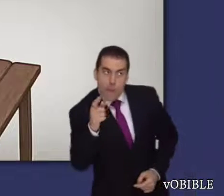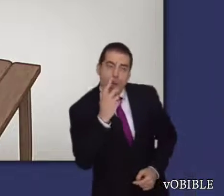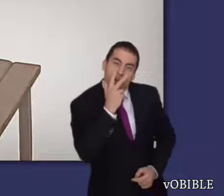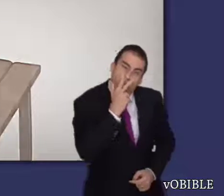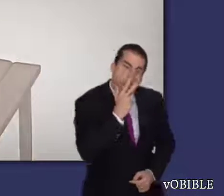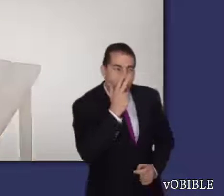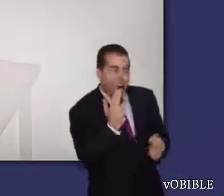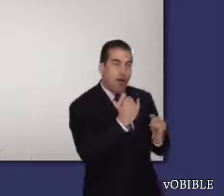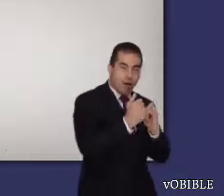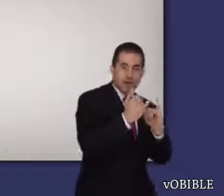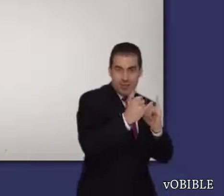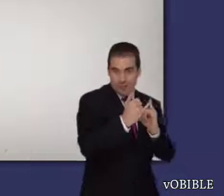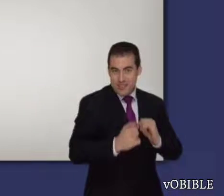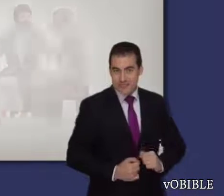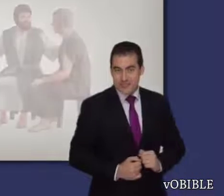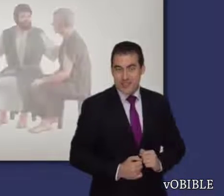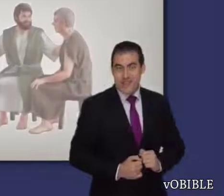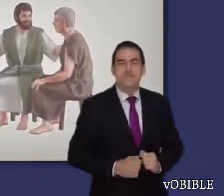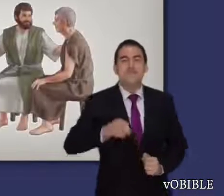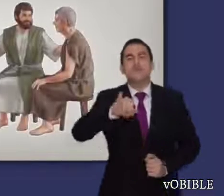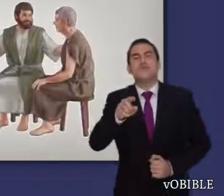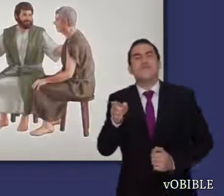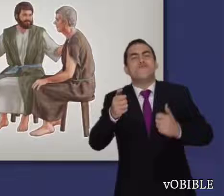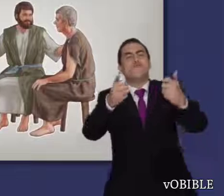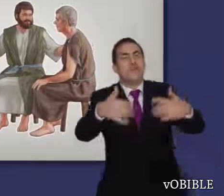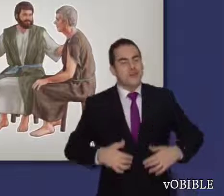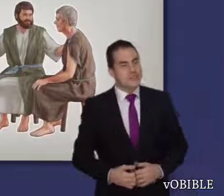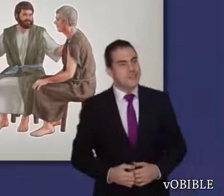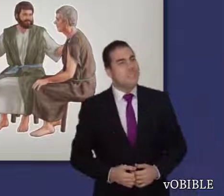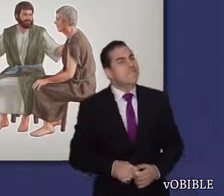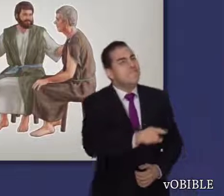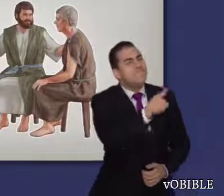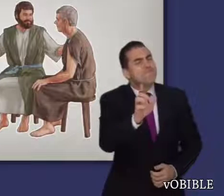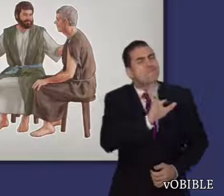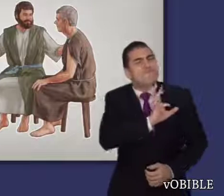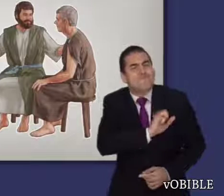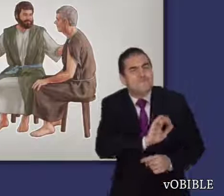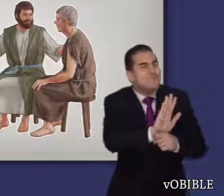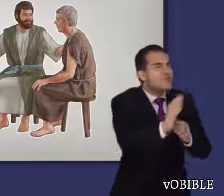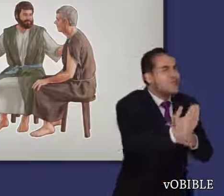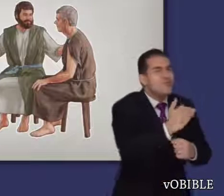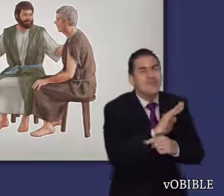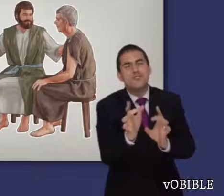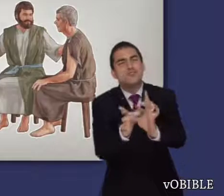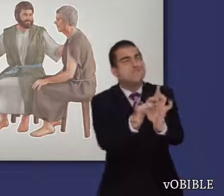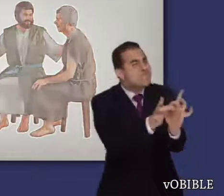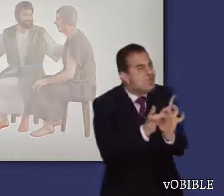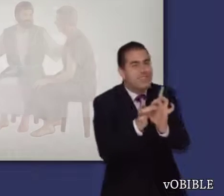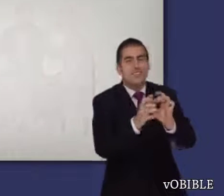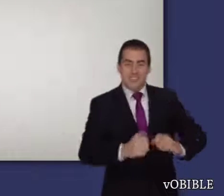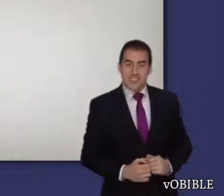João. Por exemplo, João fala novamente sobre a necessidade dos cristãos amarem uns aos